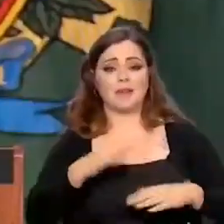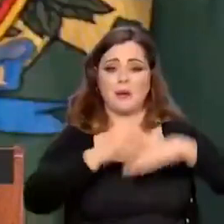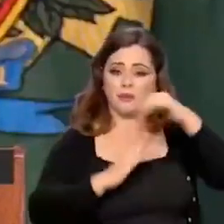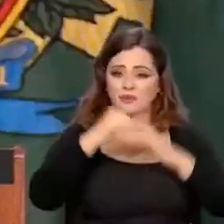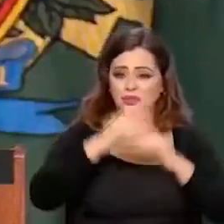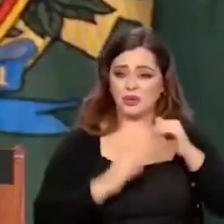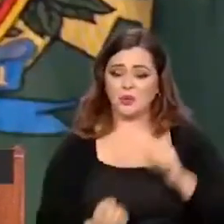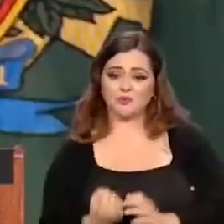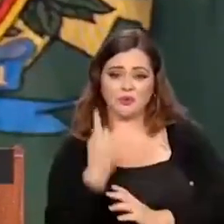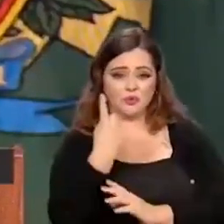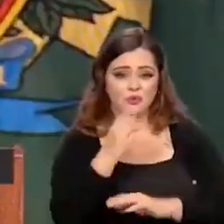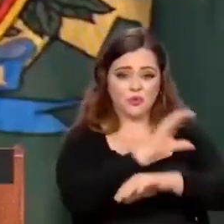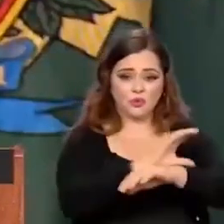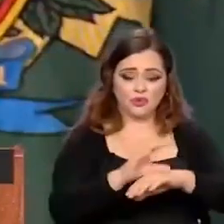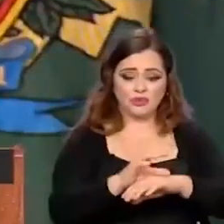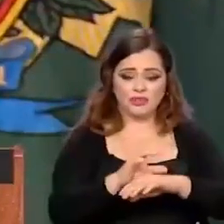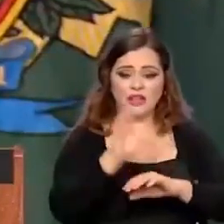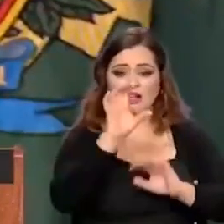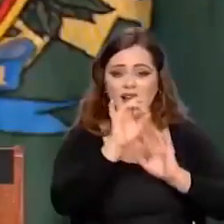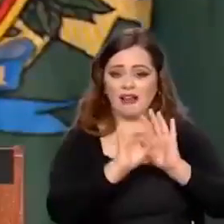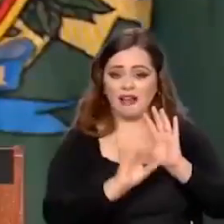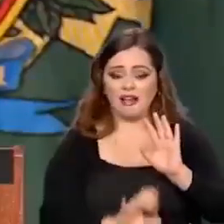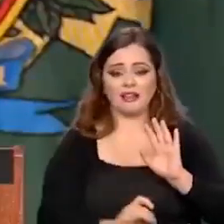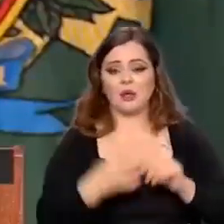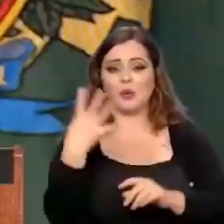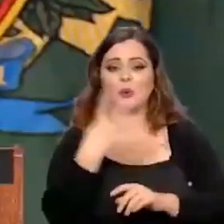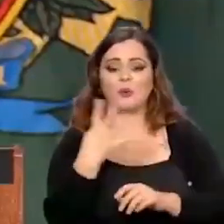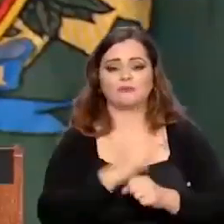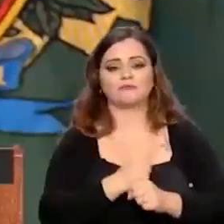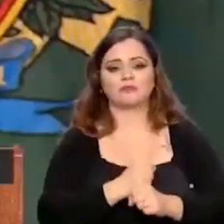cada 4 anos você tem que refazer.